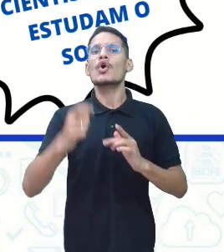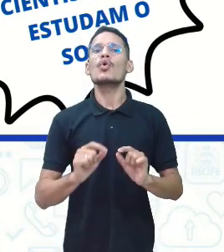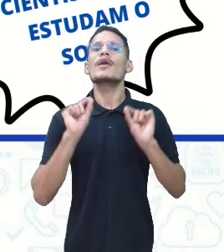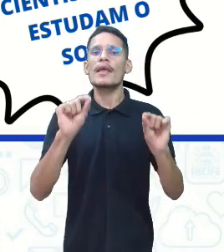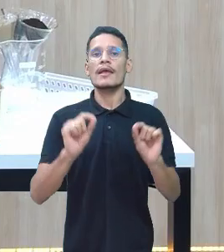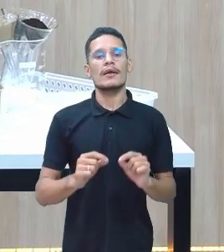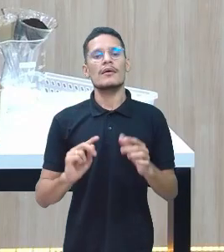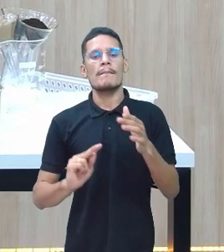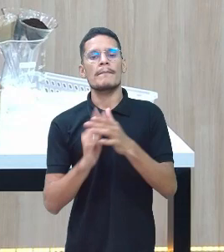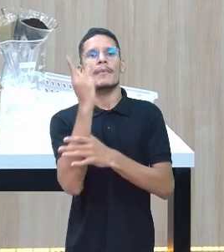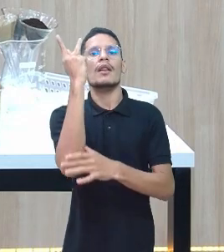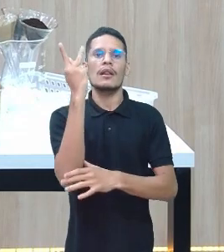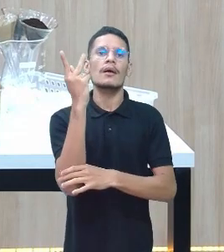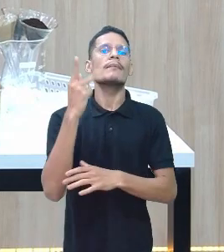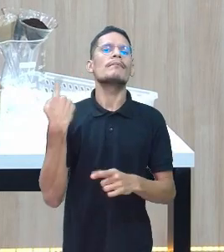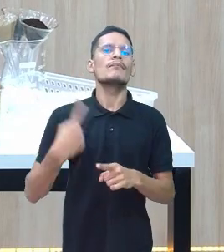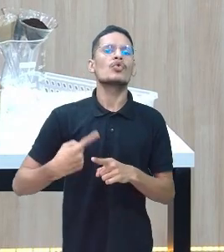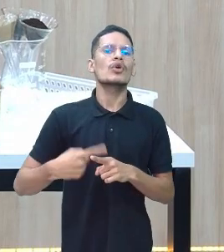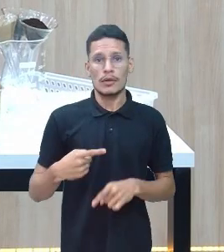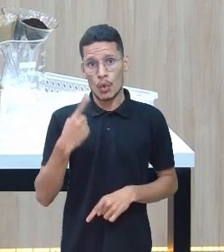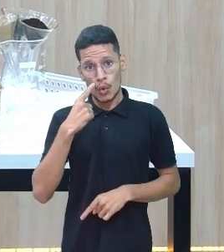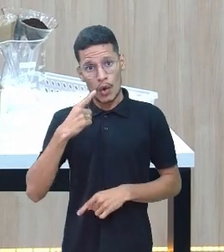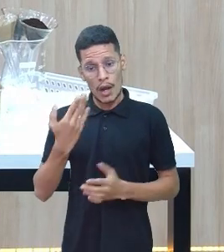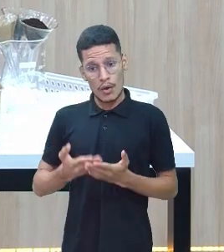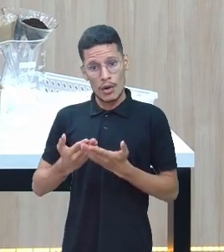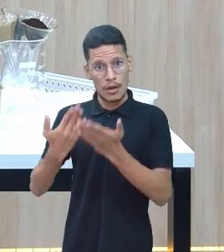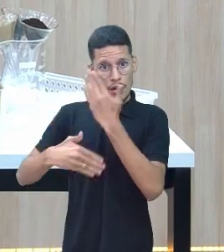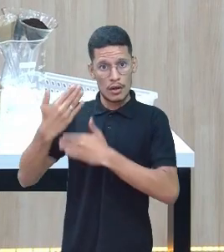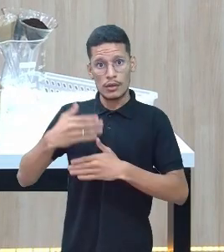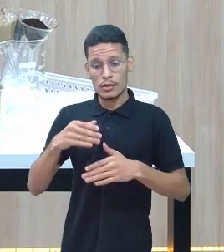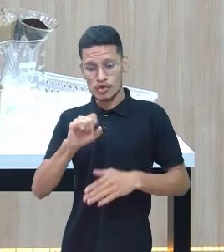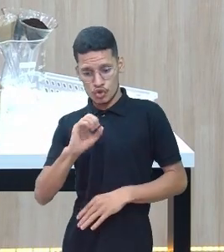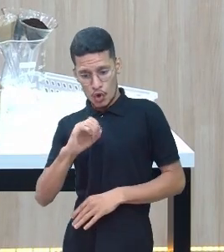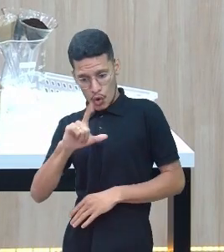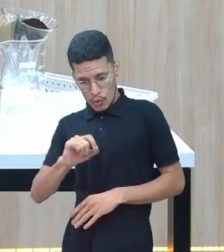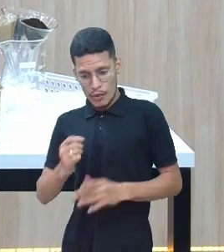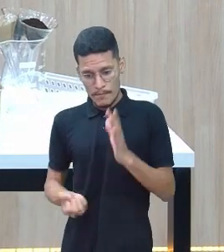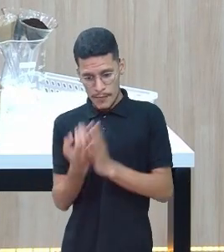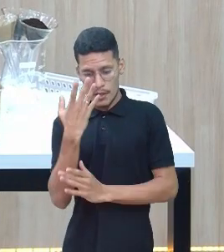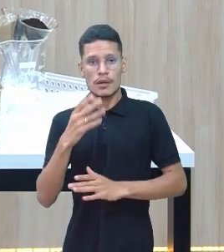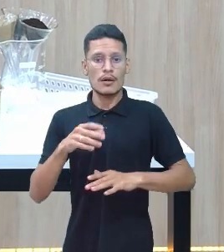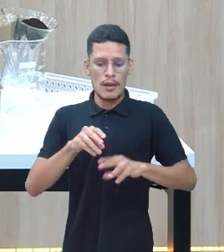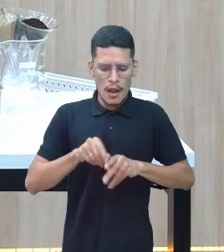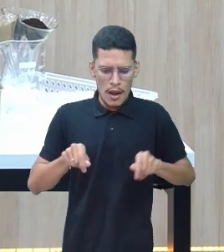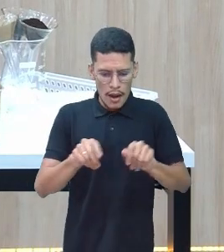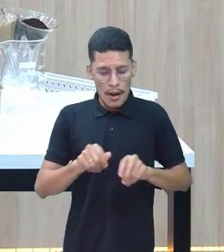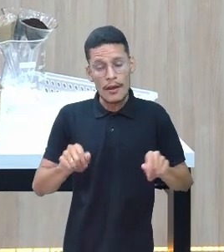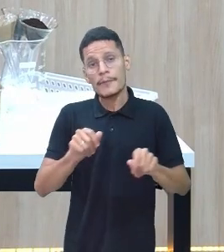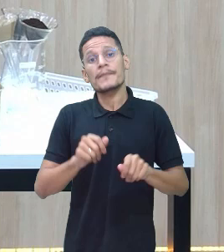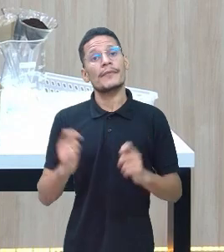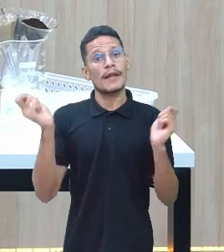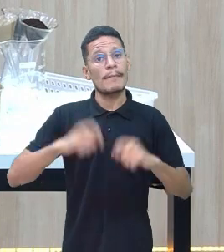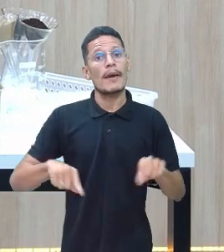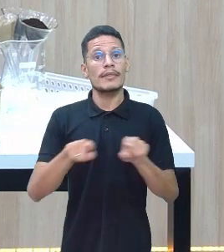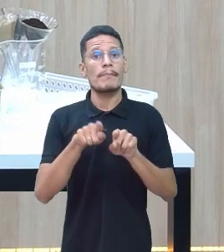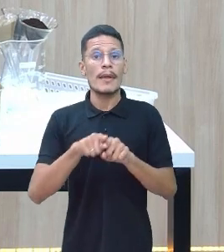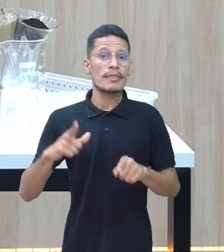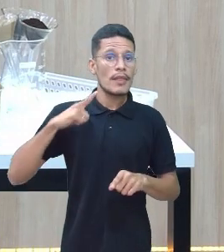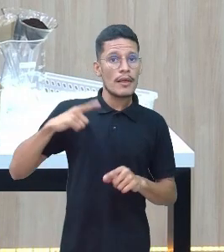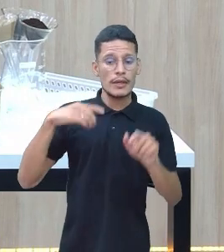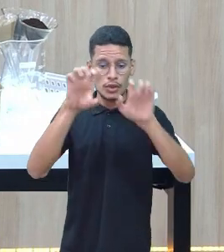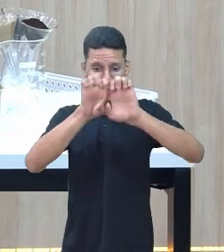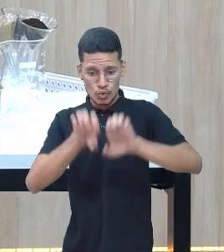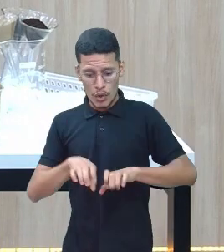Então, nós vimos na aula passada que os solos eles se formam e que eles podem também, alguns tipos de estrutura, eles podem